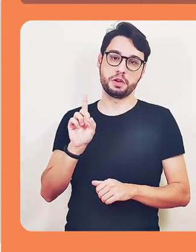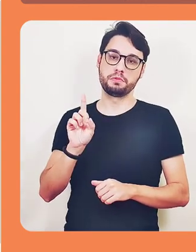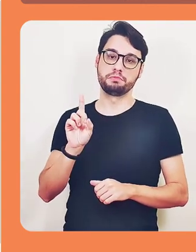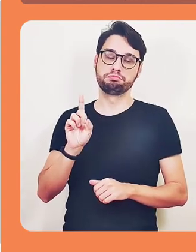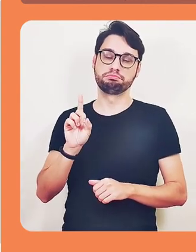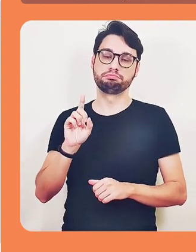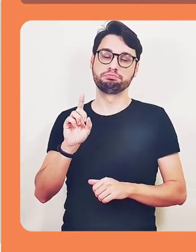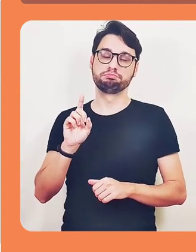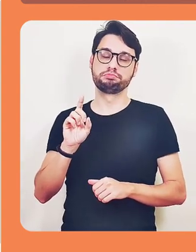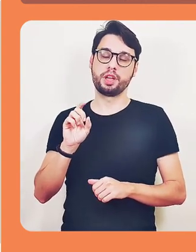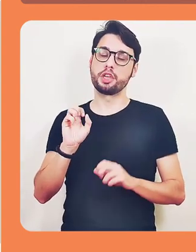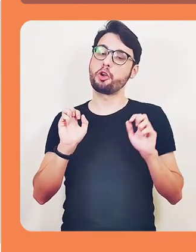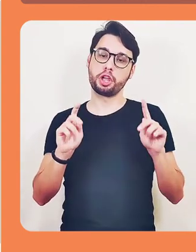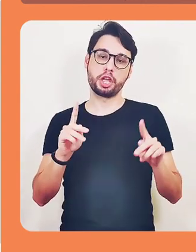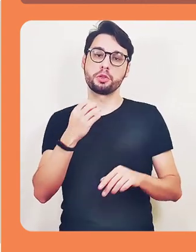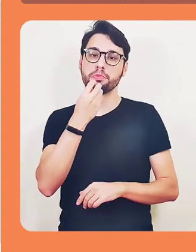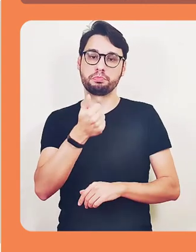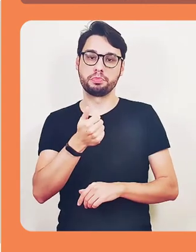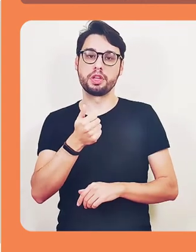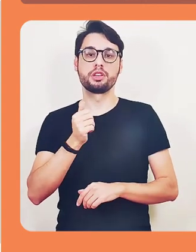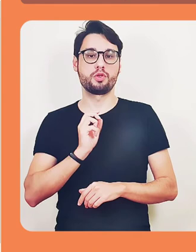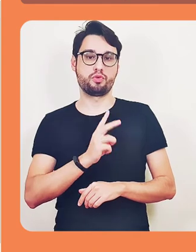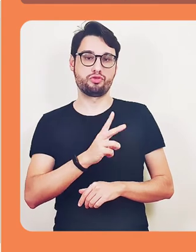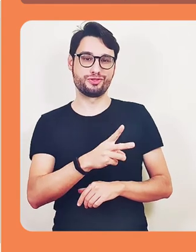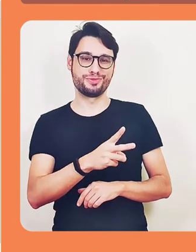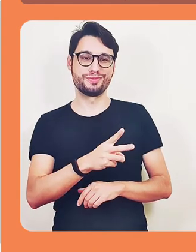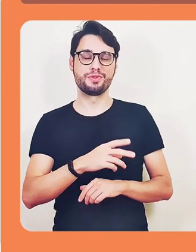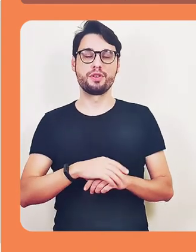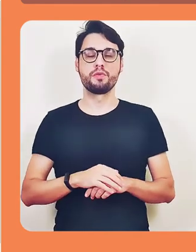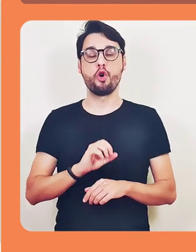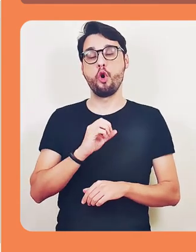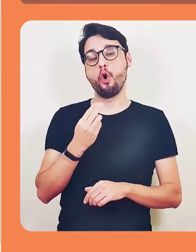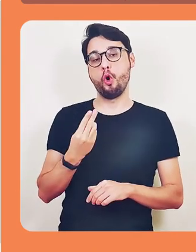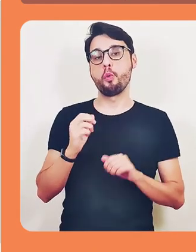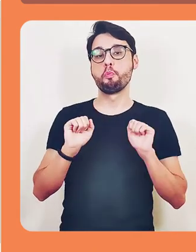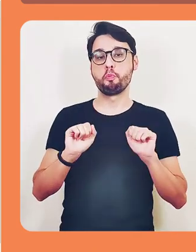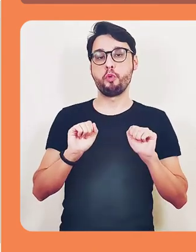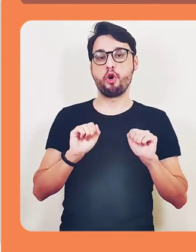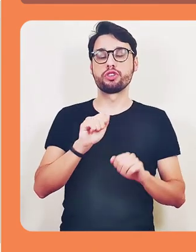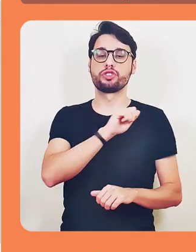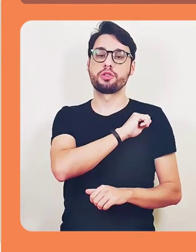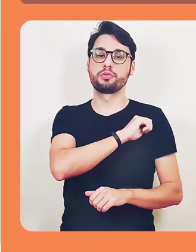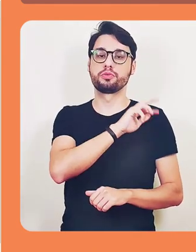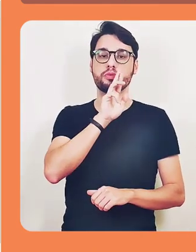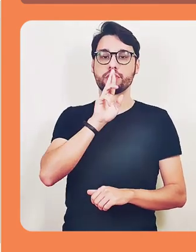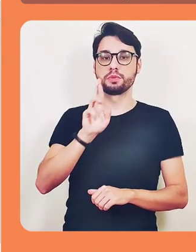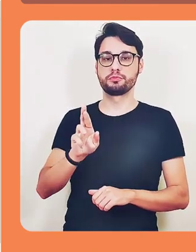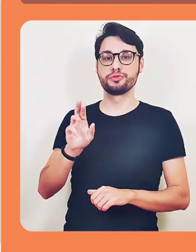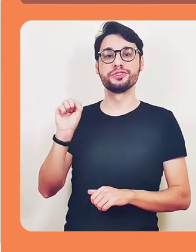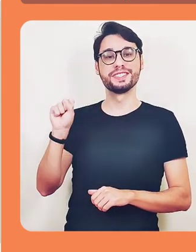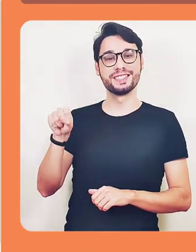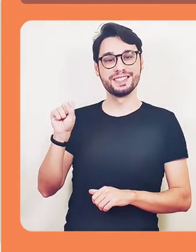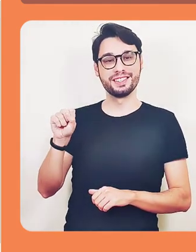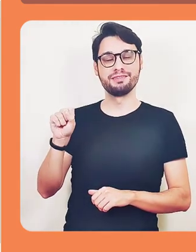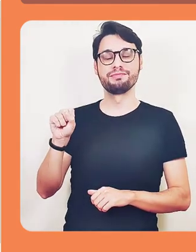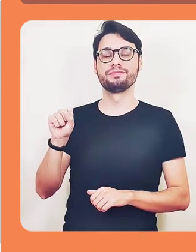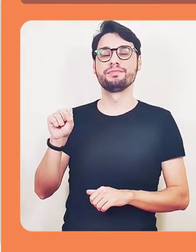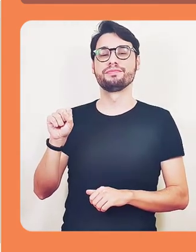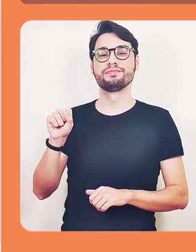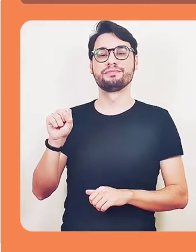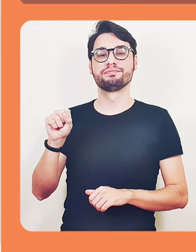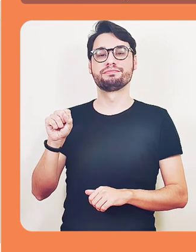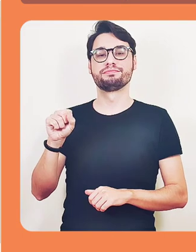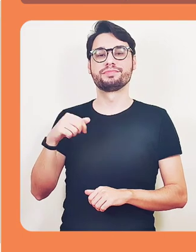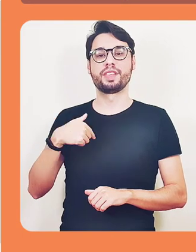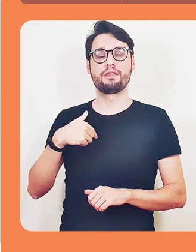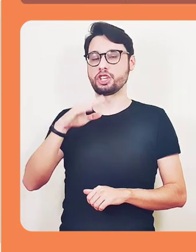não, e aparece aqui então tudo bem e continuar, vai lá para 4, e ele pode também responder sim, poderia